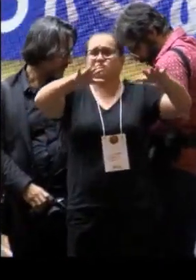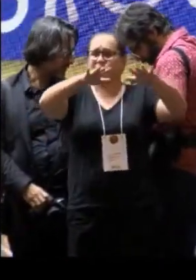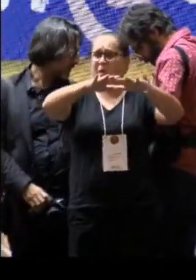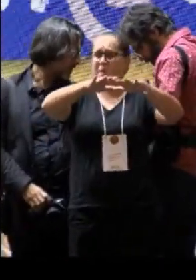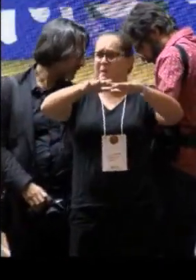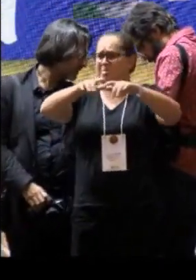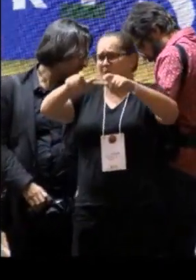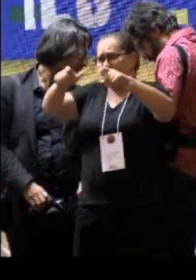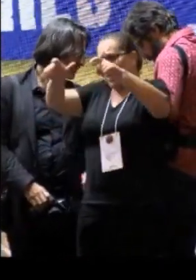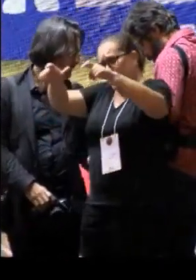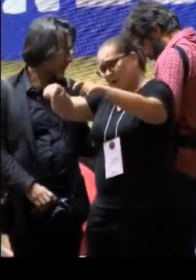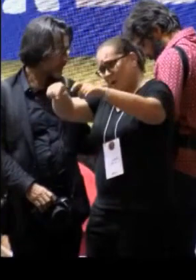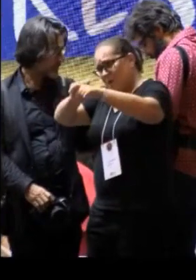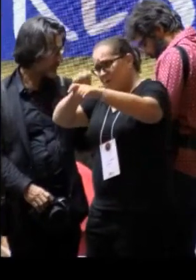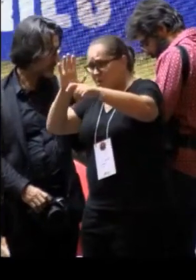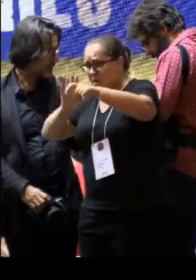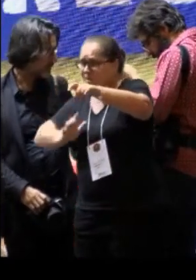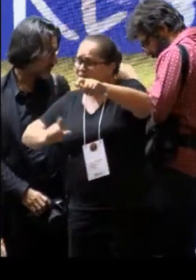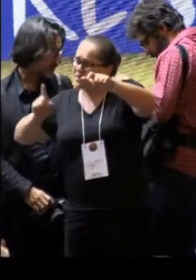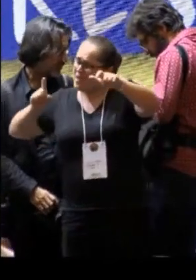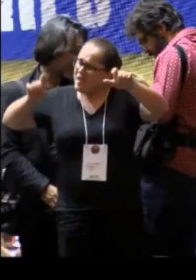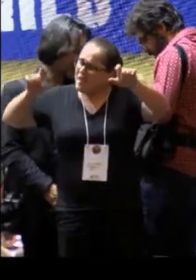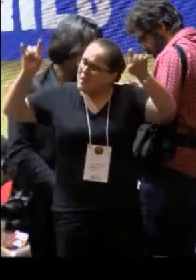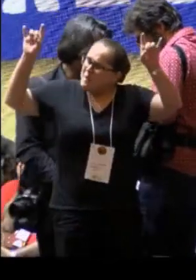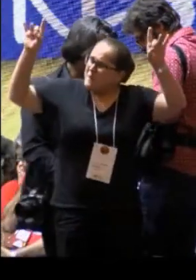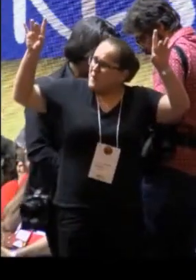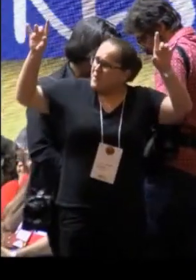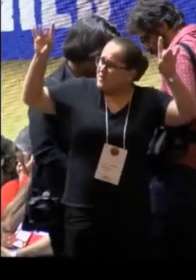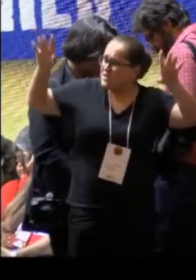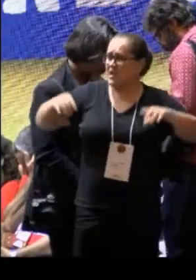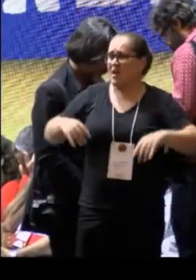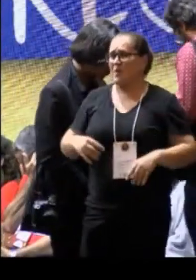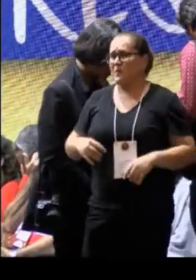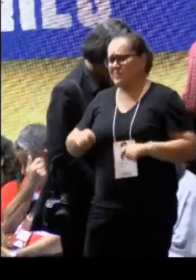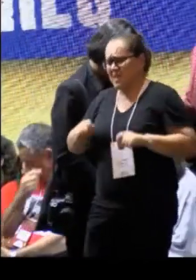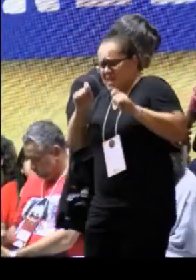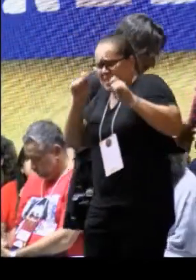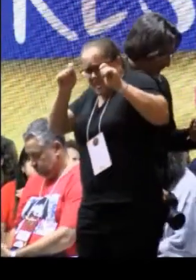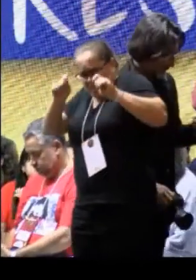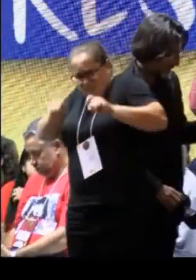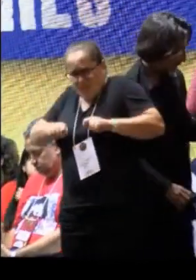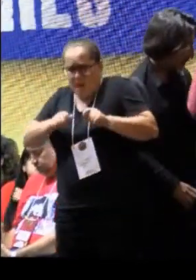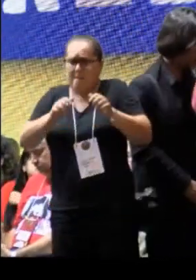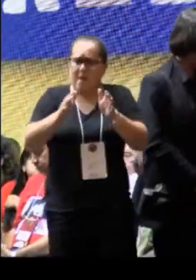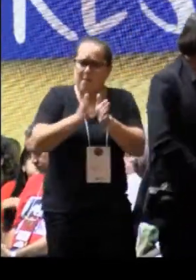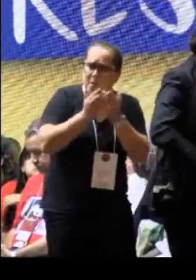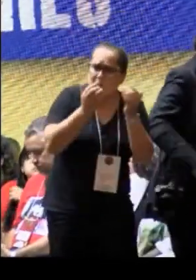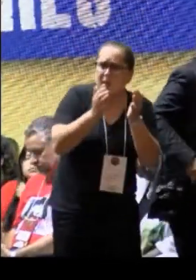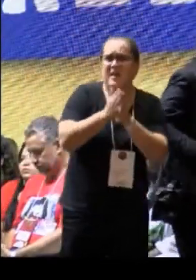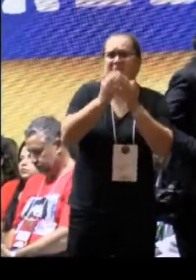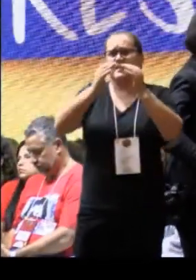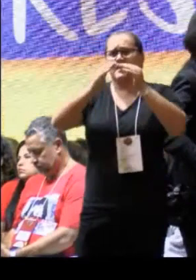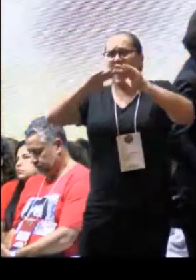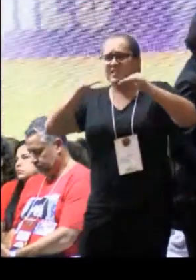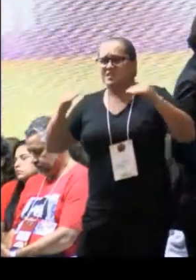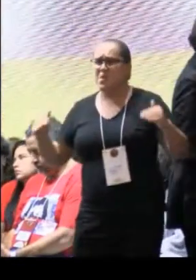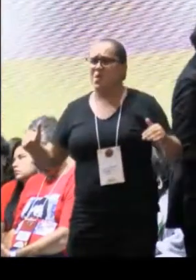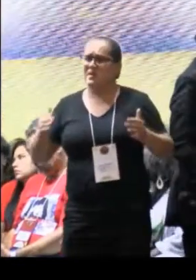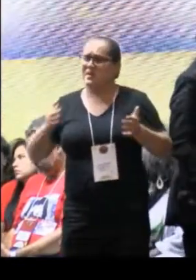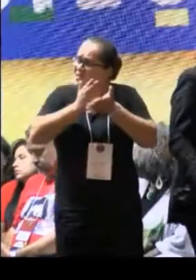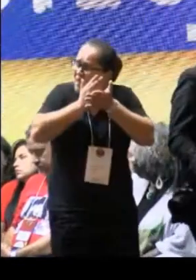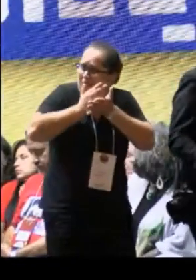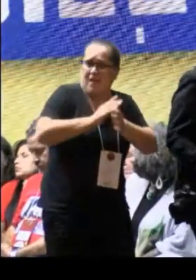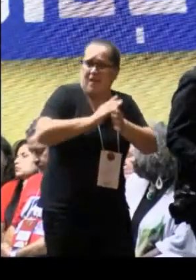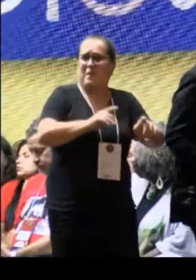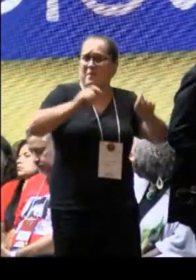Já provamos que é possível enfrentar o atraso, a pobreza e a desigualdade, desafiando poderosos